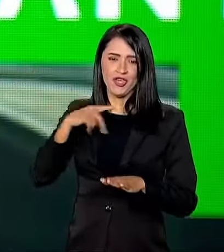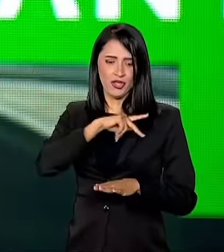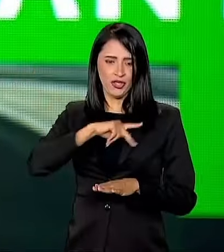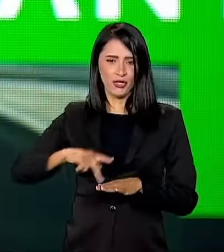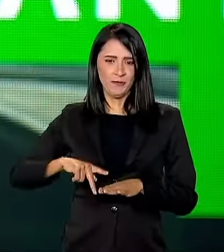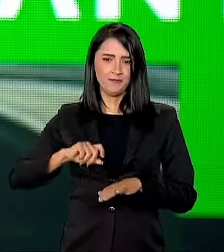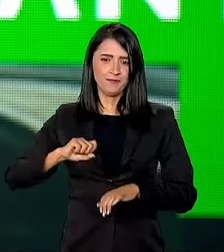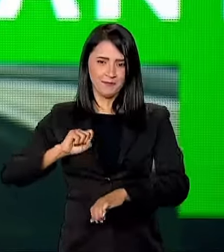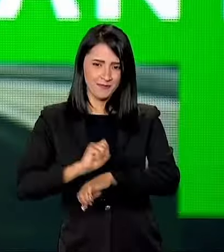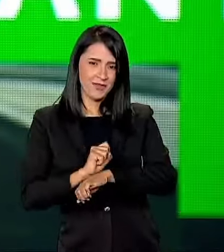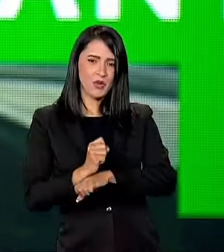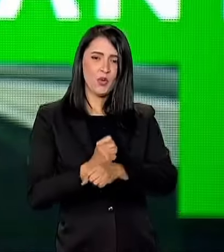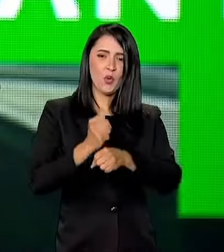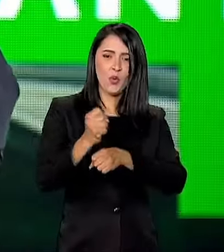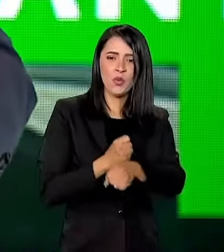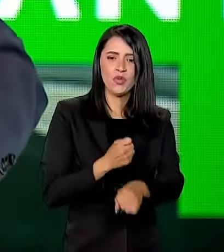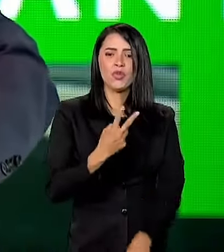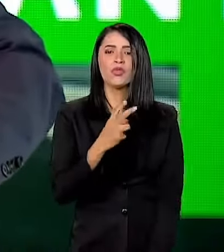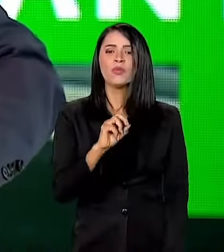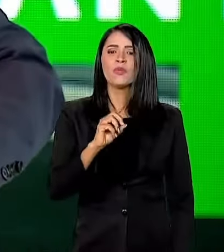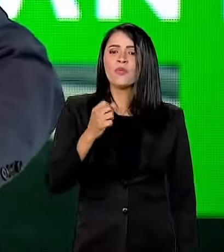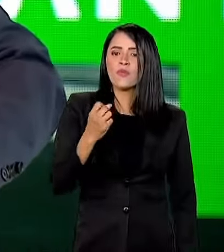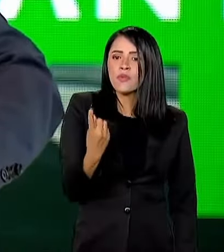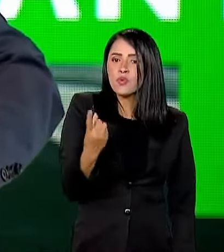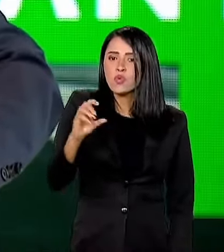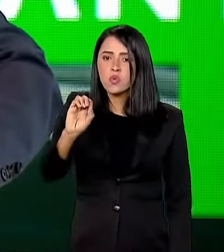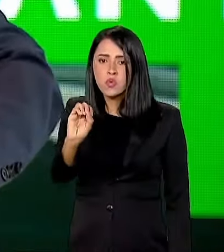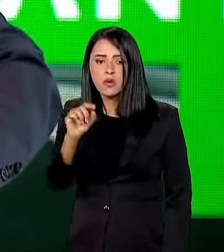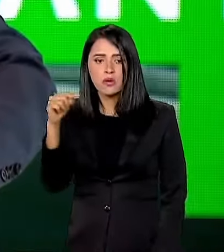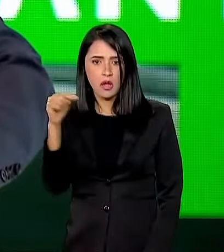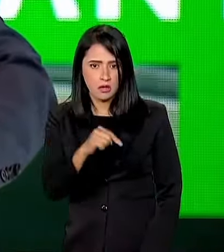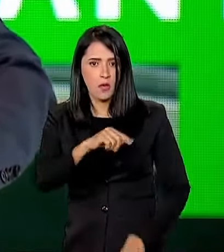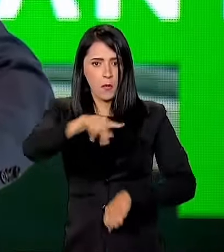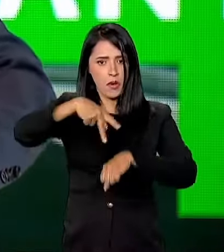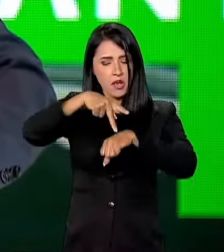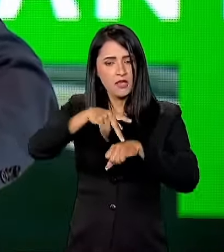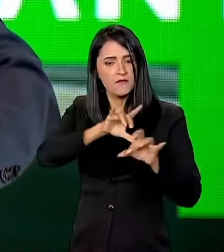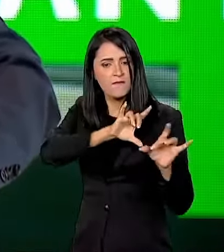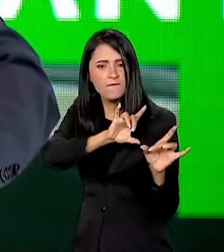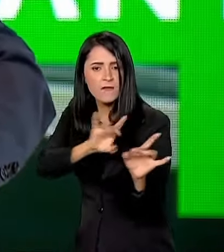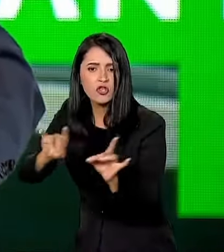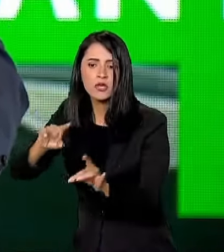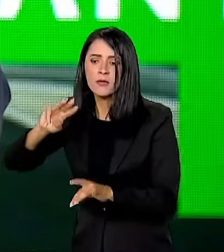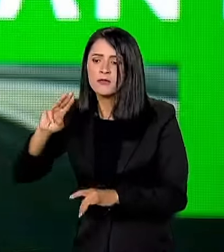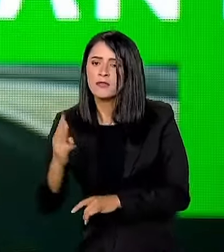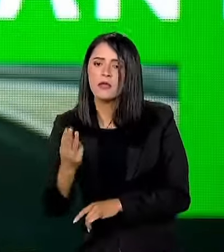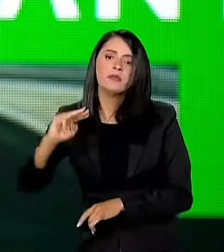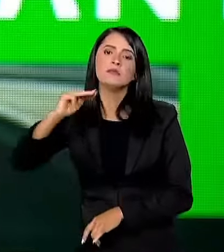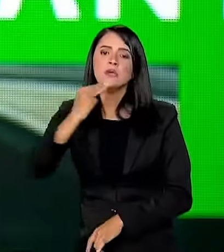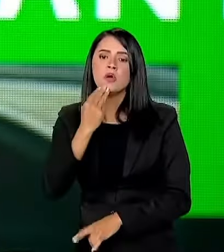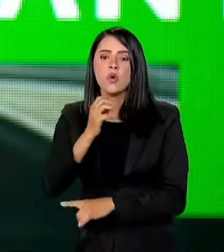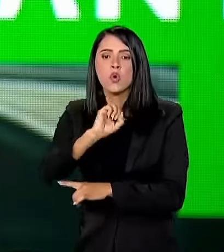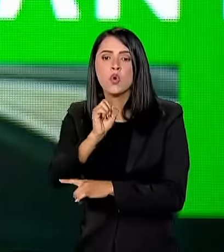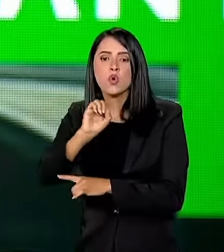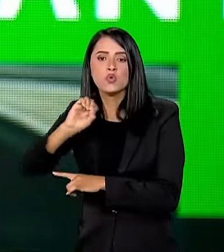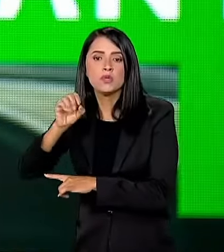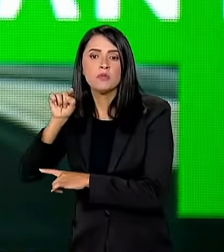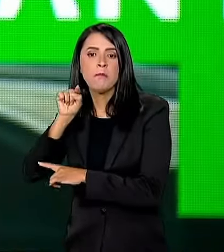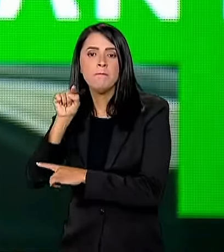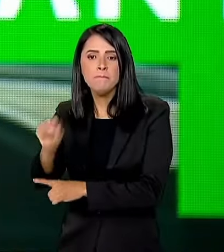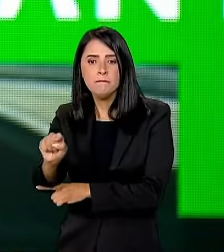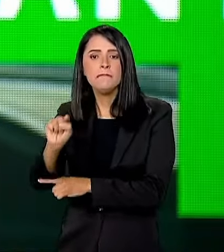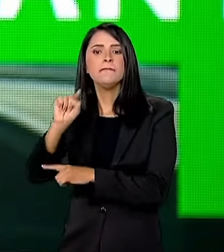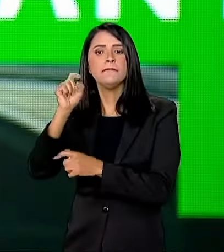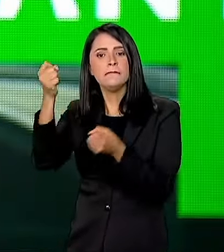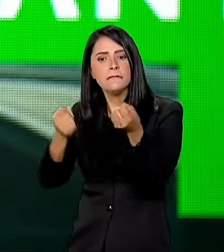da República em 2010, esse país vendia 3 milhões e 800 mil carros?